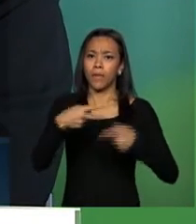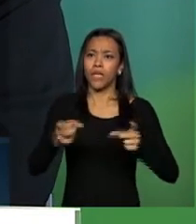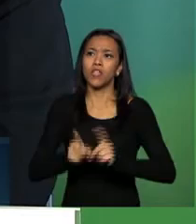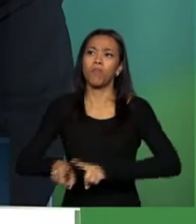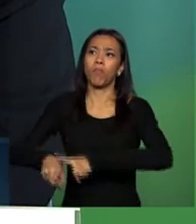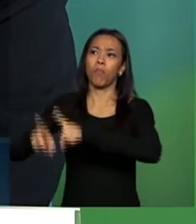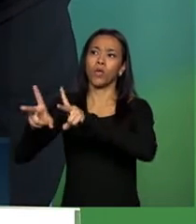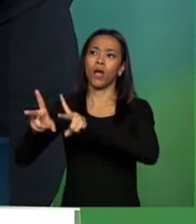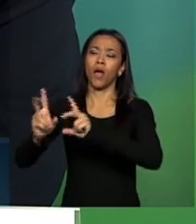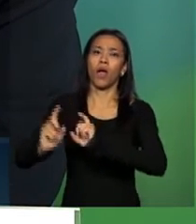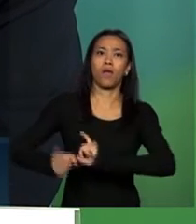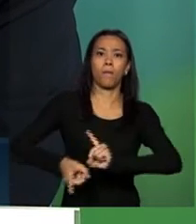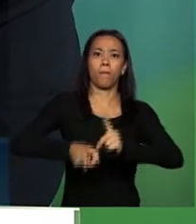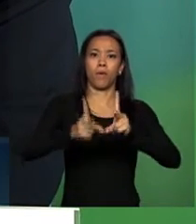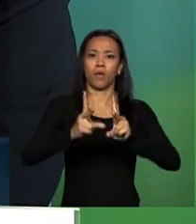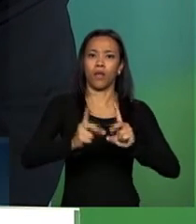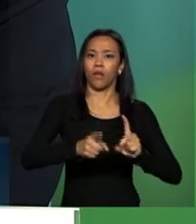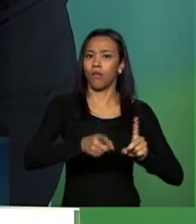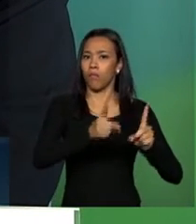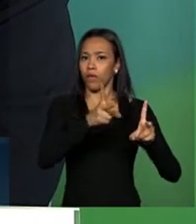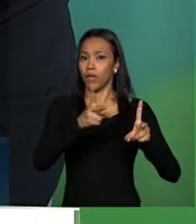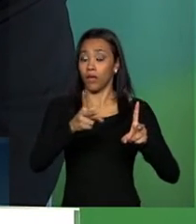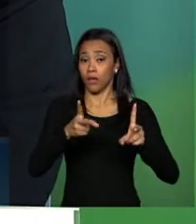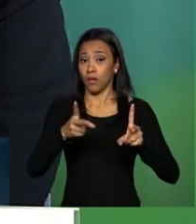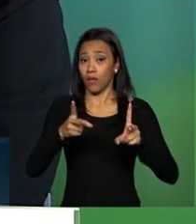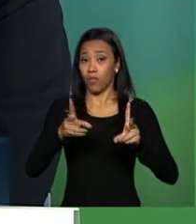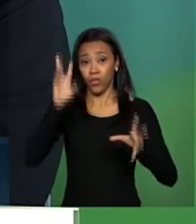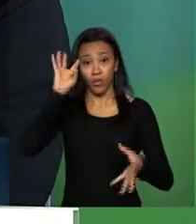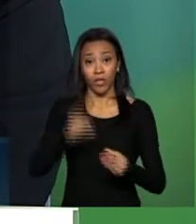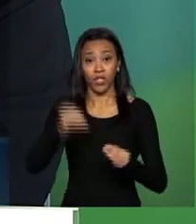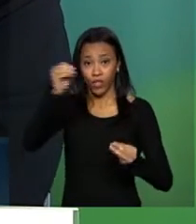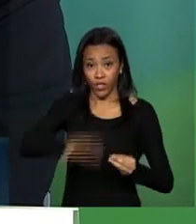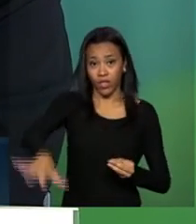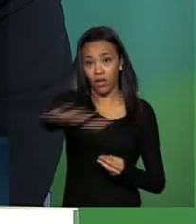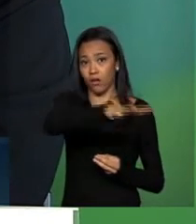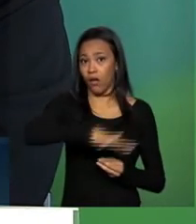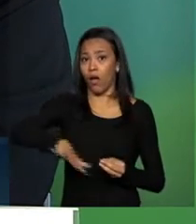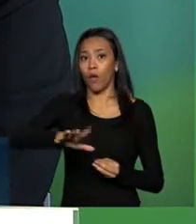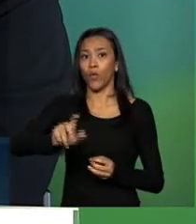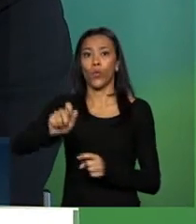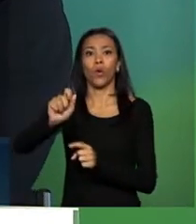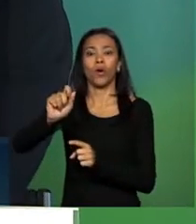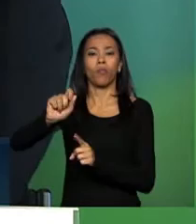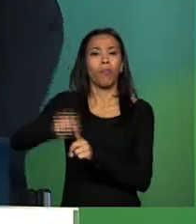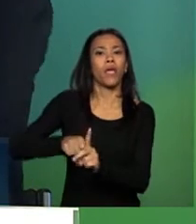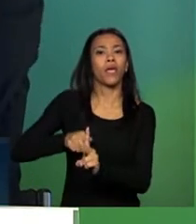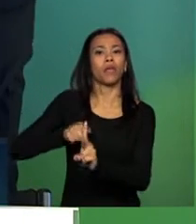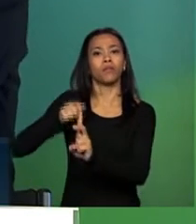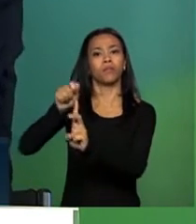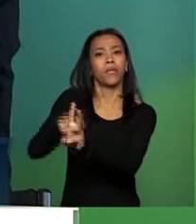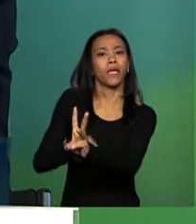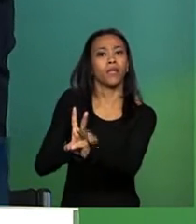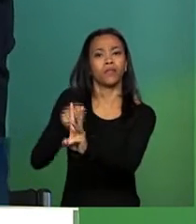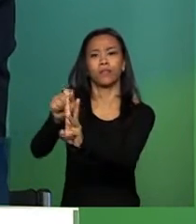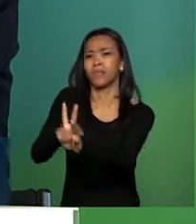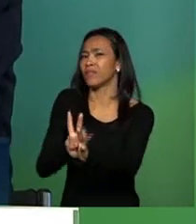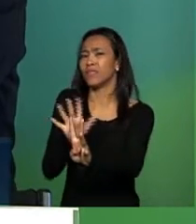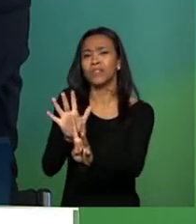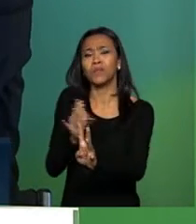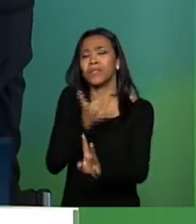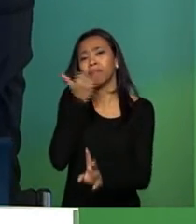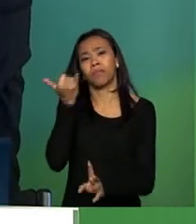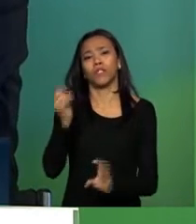retomados de uma maneira geral, você não retoma de um mês para o outro, isso envolve um esforço da